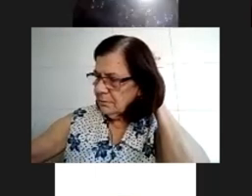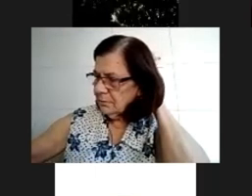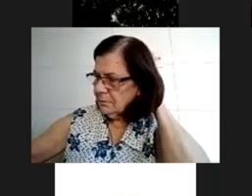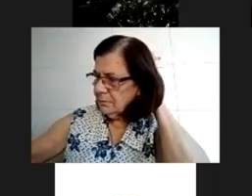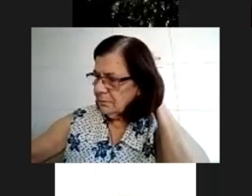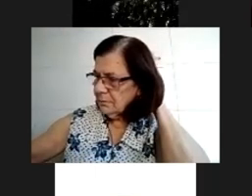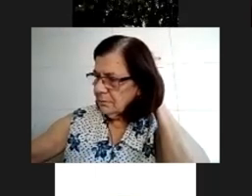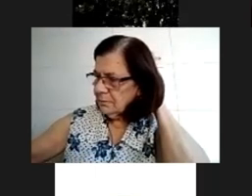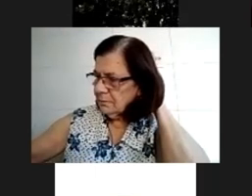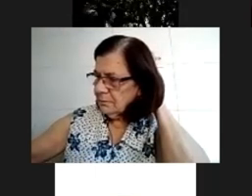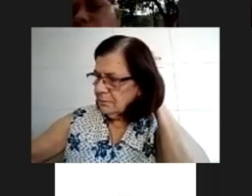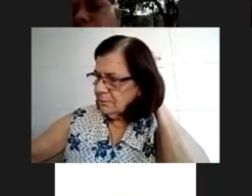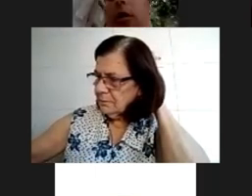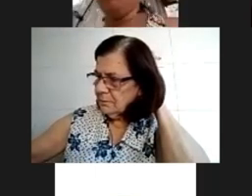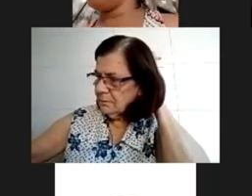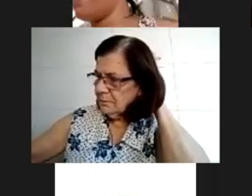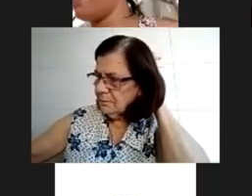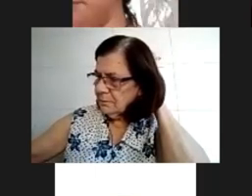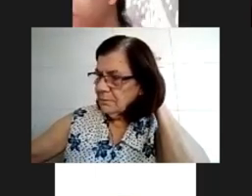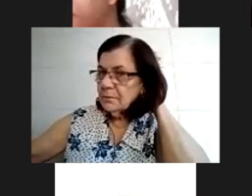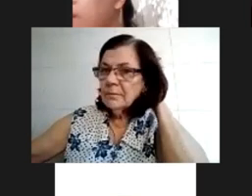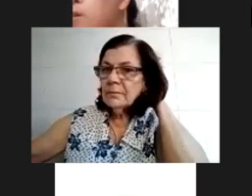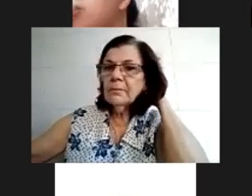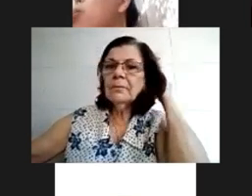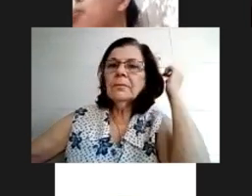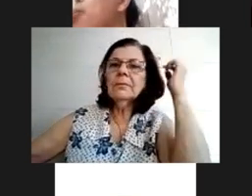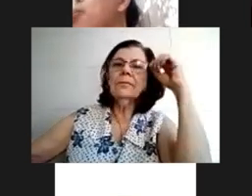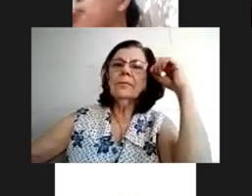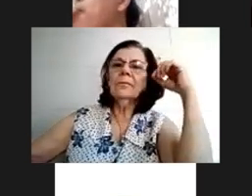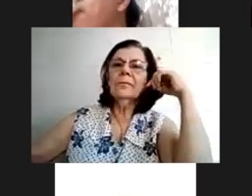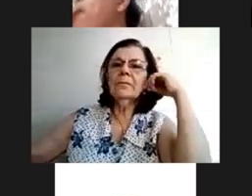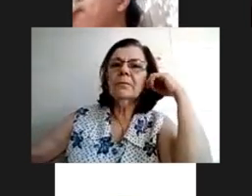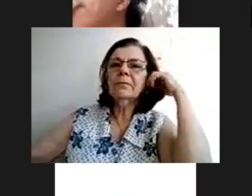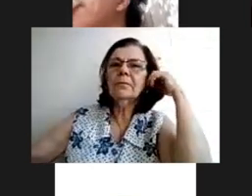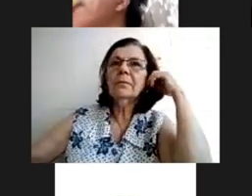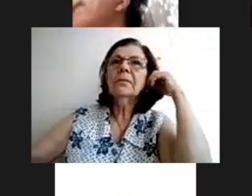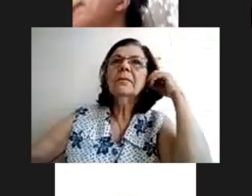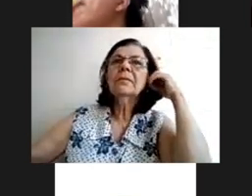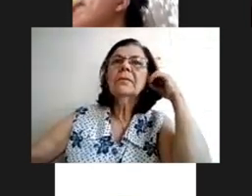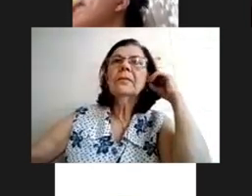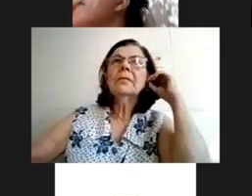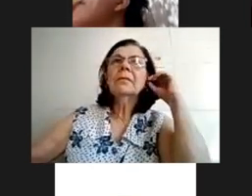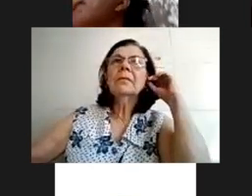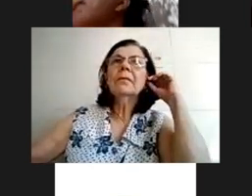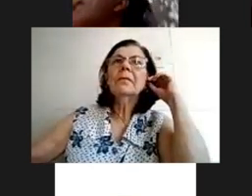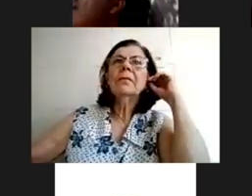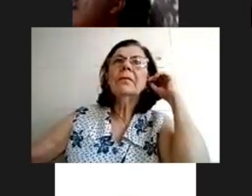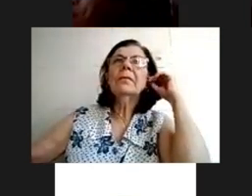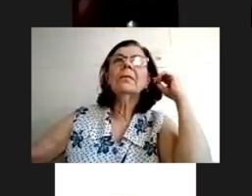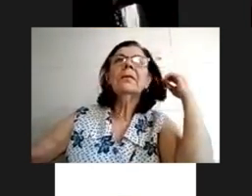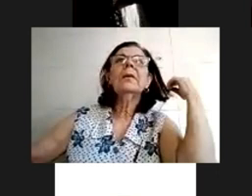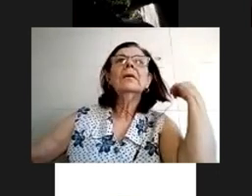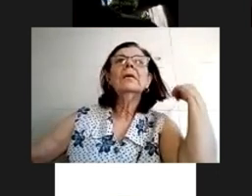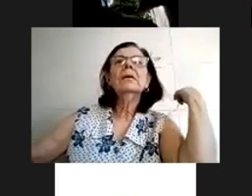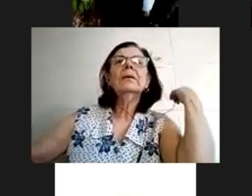né? Aí, e você sempre, é, você não, a reflexologia sempre está na jogada. E agora, assistindo o seu curso, eu falei, agora